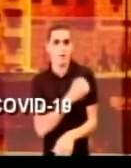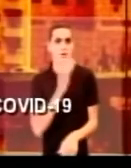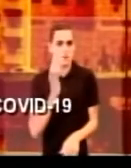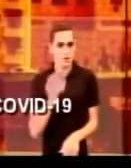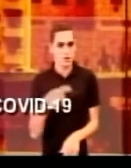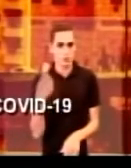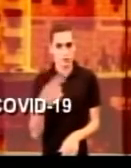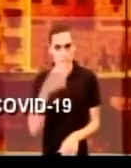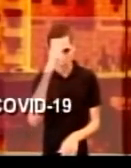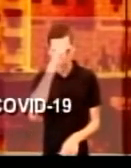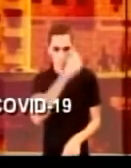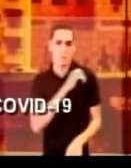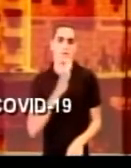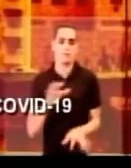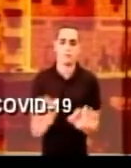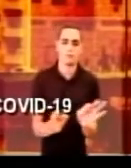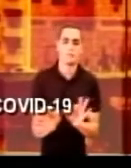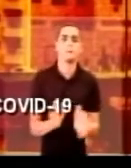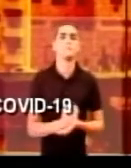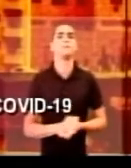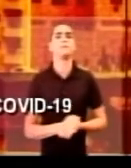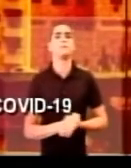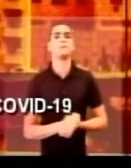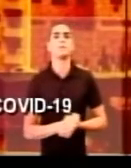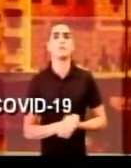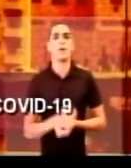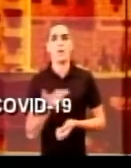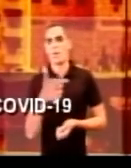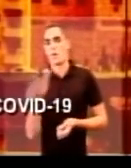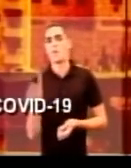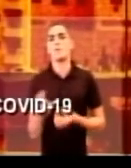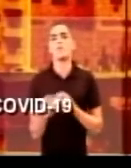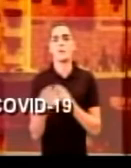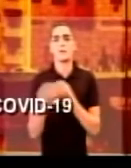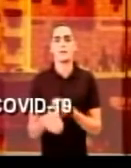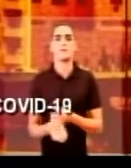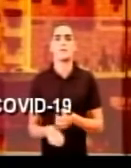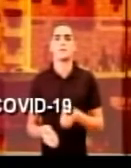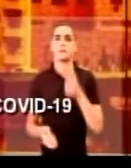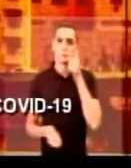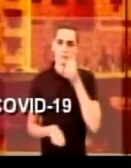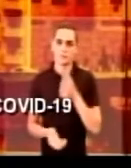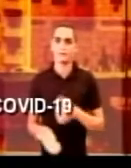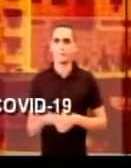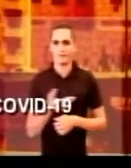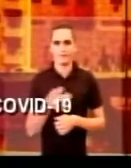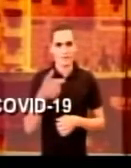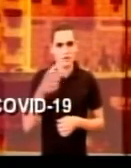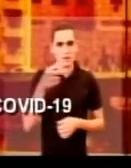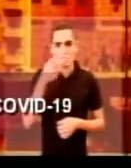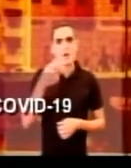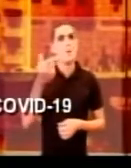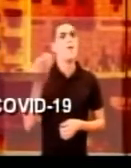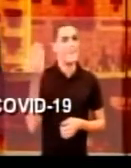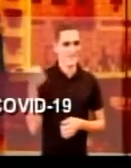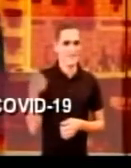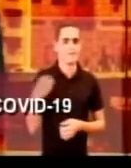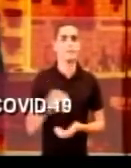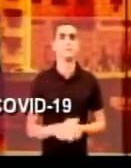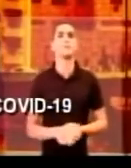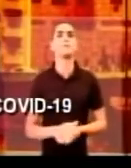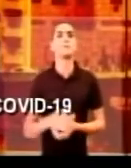Outra coisa que a Michela falou e eu gostaria de frisar, e é extremamente importante.